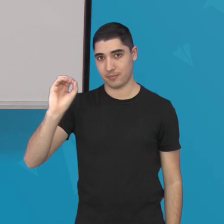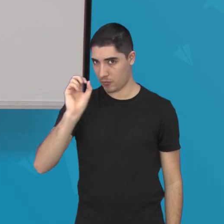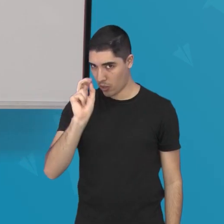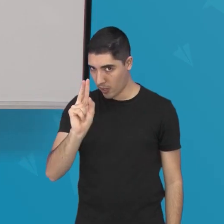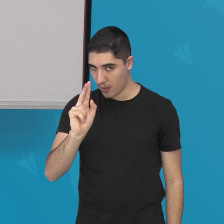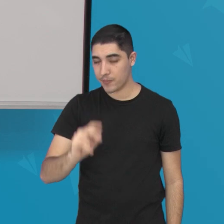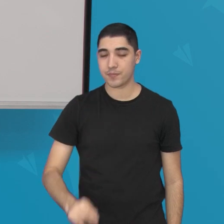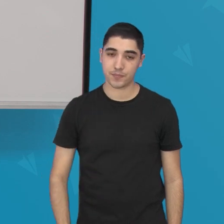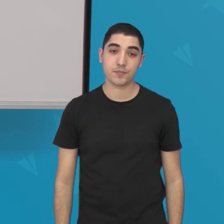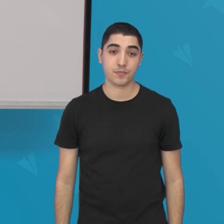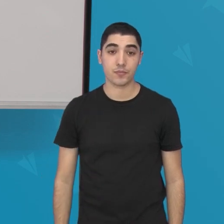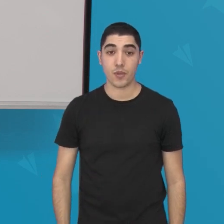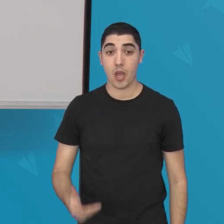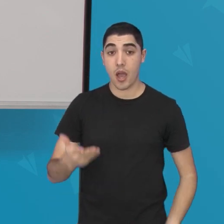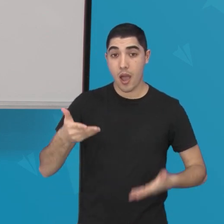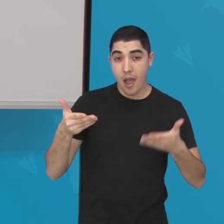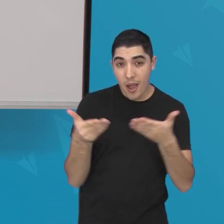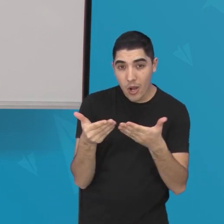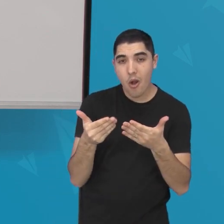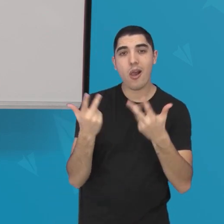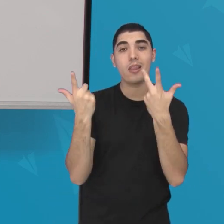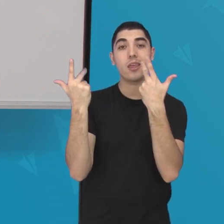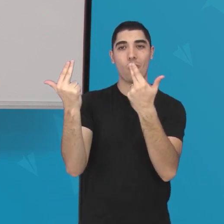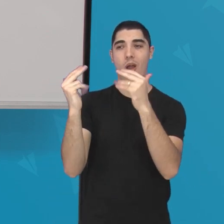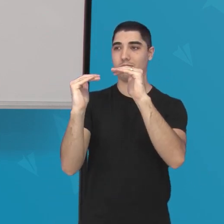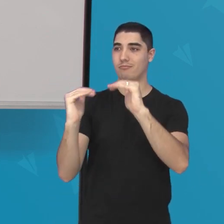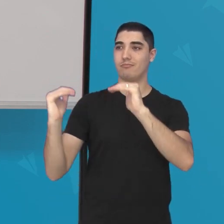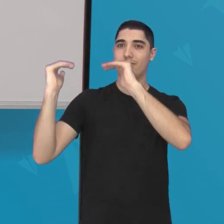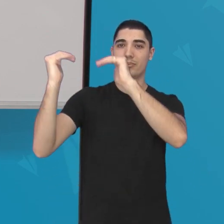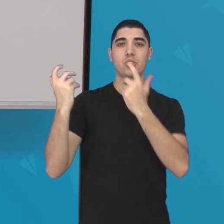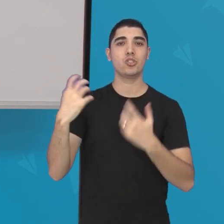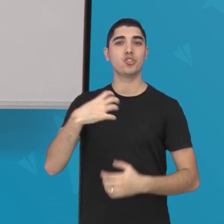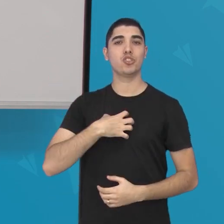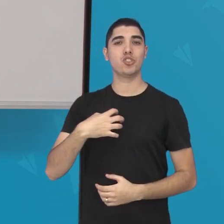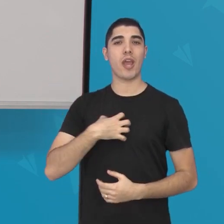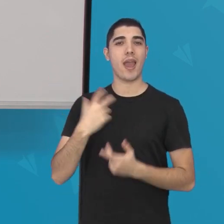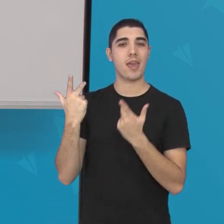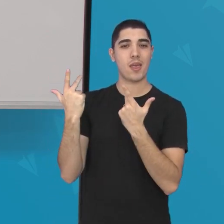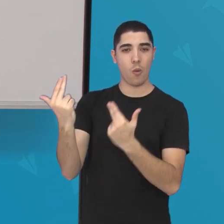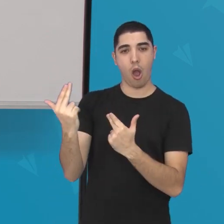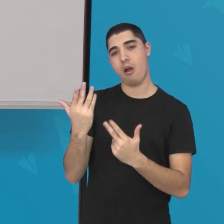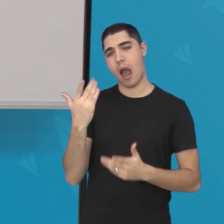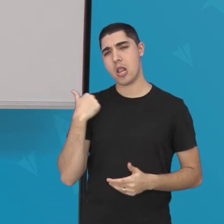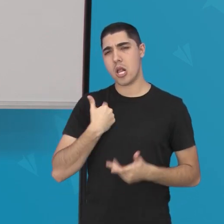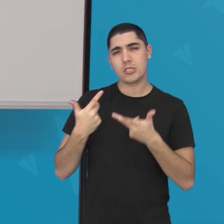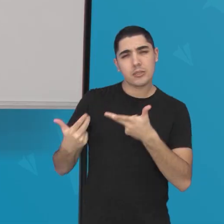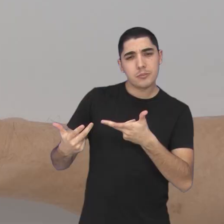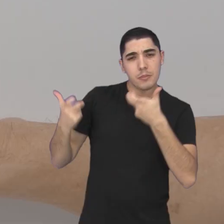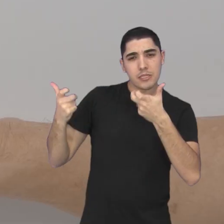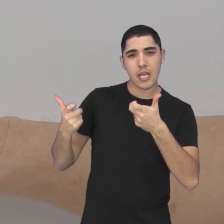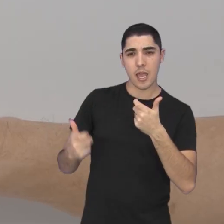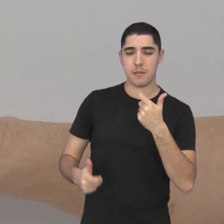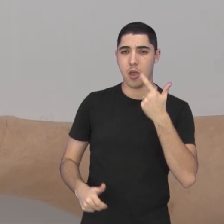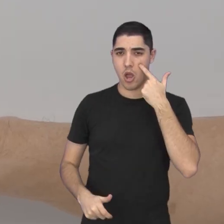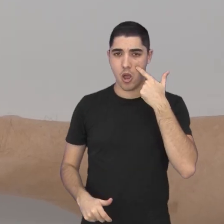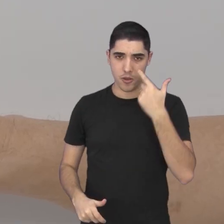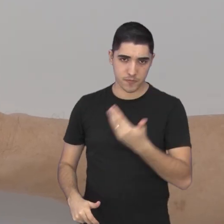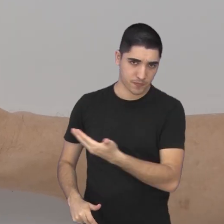Ok? Agora, essa equação ficou naquele formato ali. Então, a gente consegue ver que